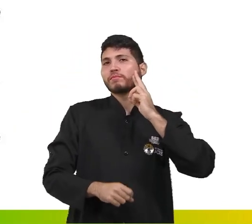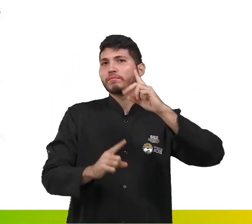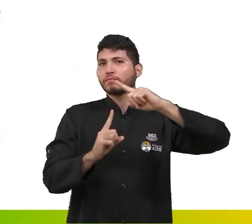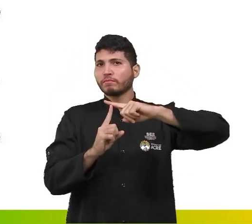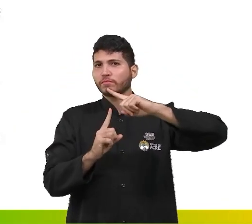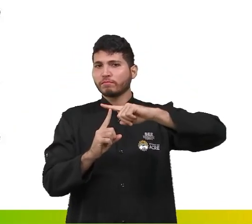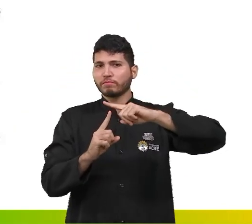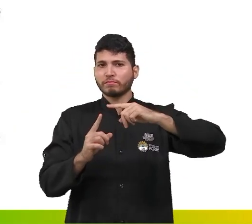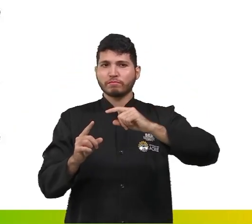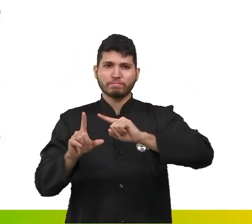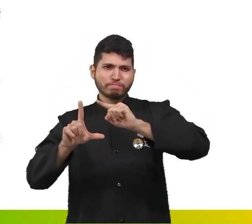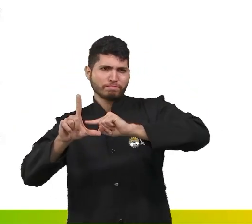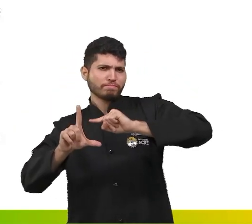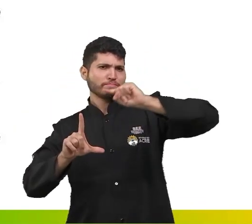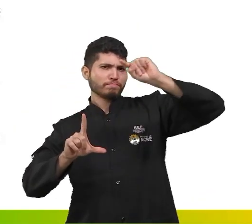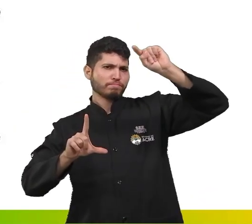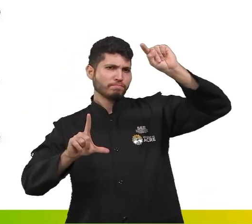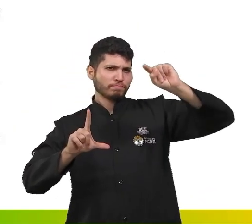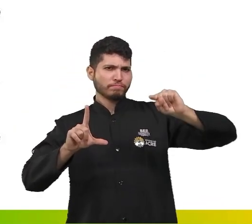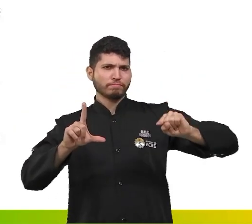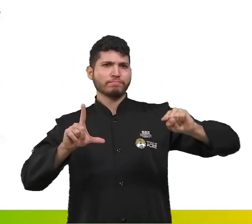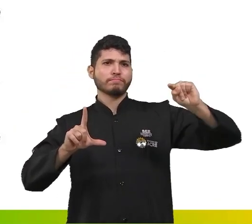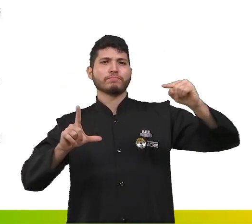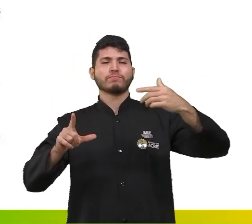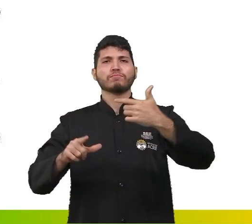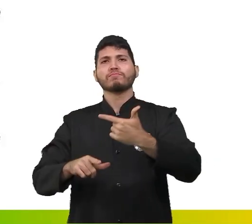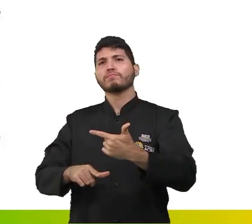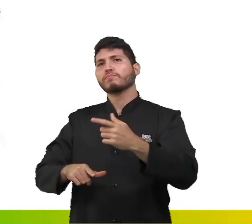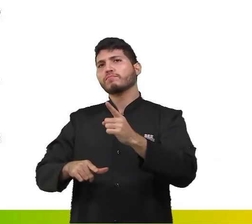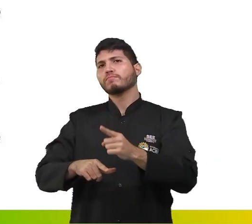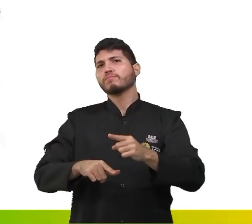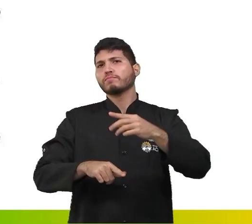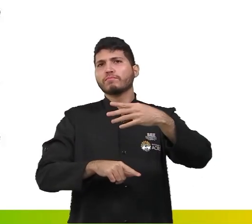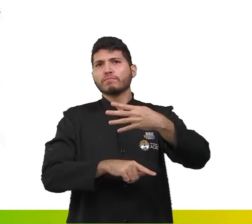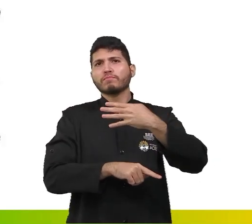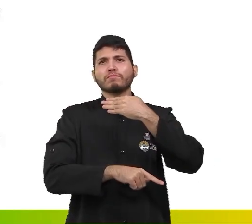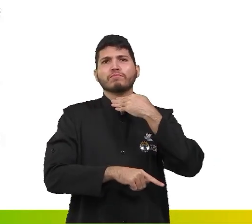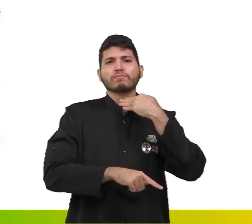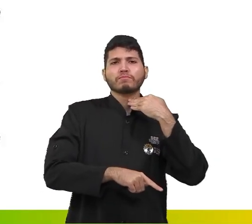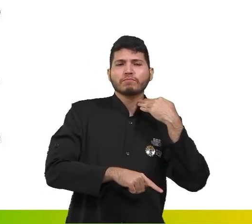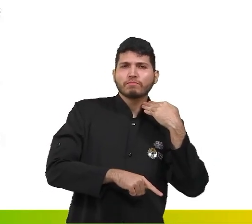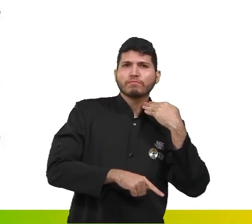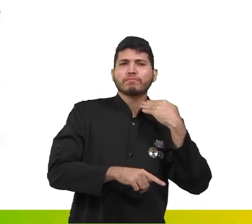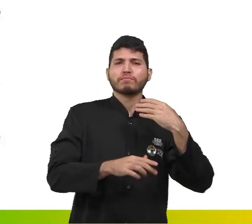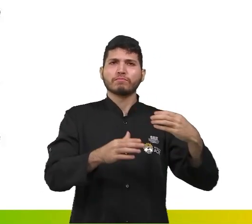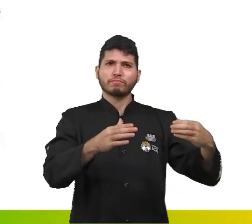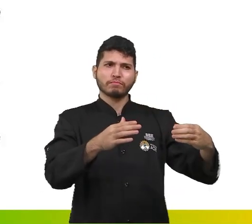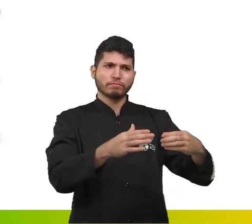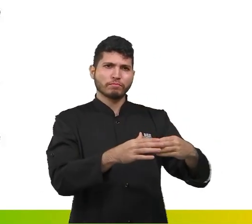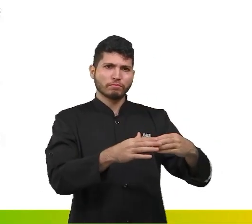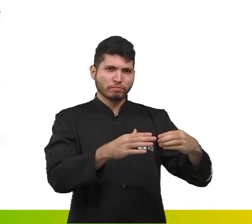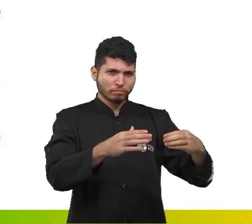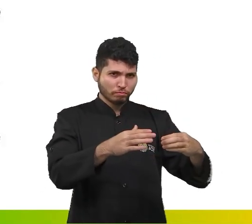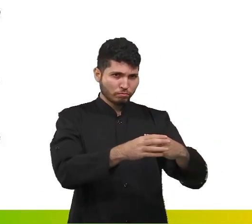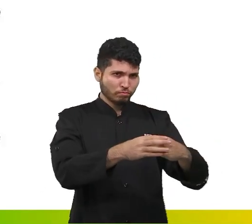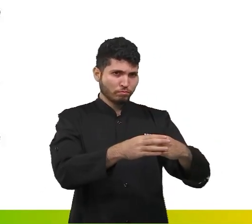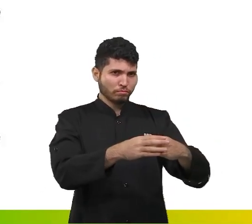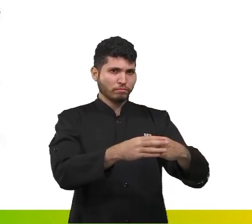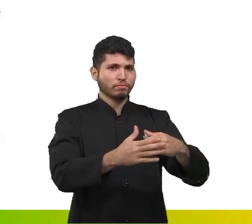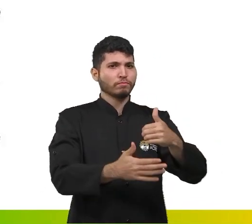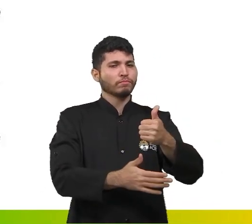de 2,4 mortes por 100 mil mulheres. Então, a cada 100 mil